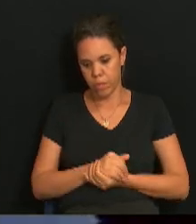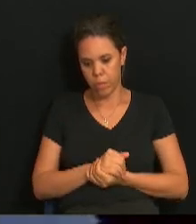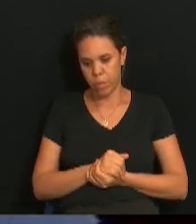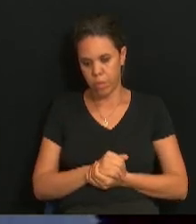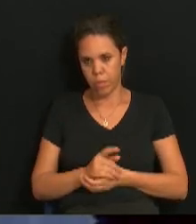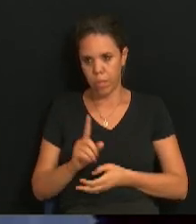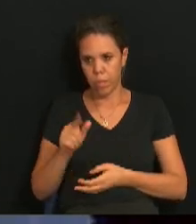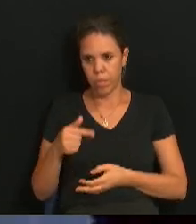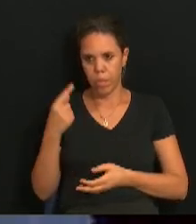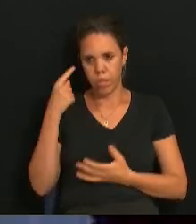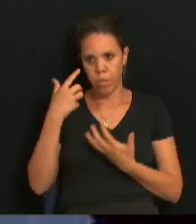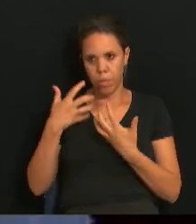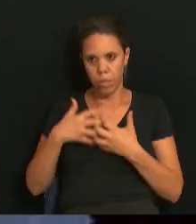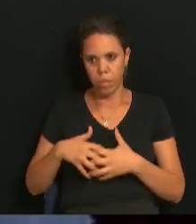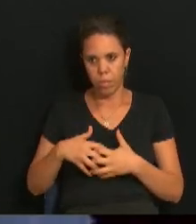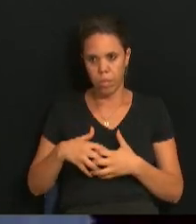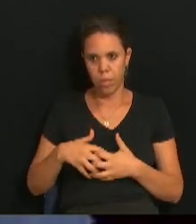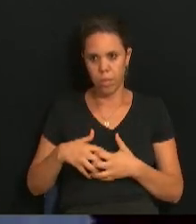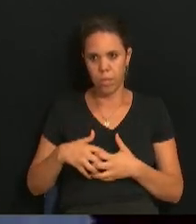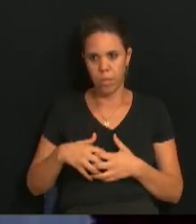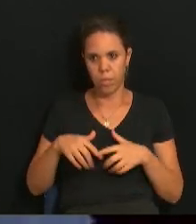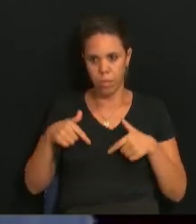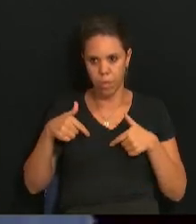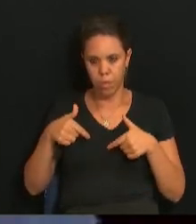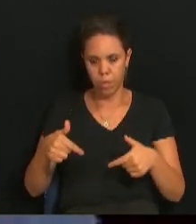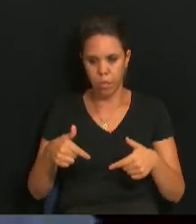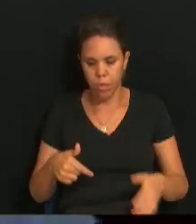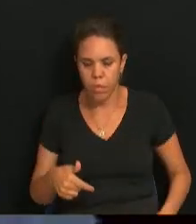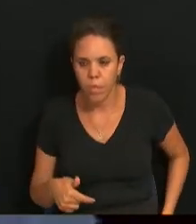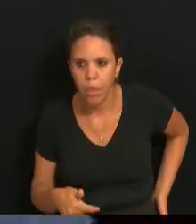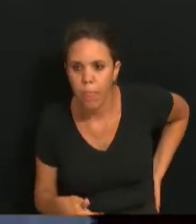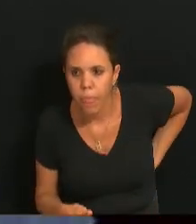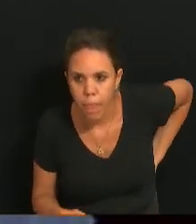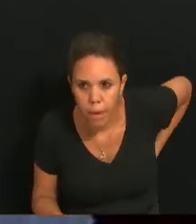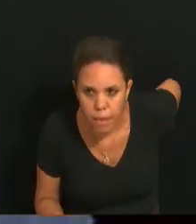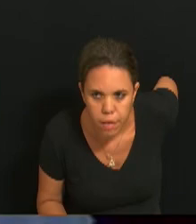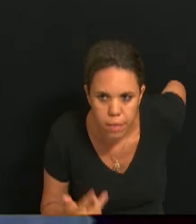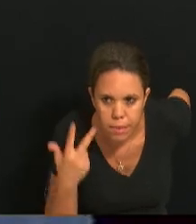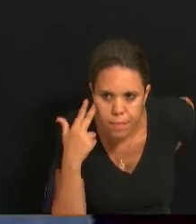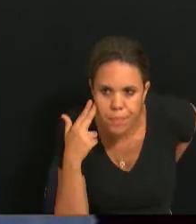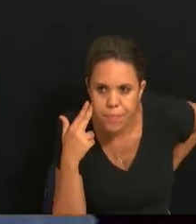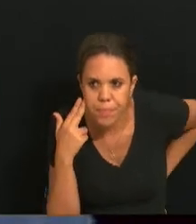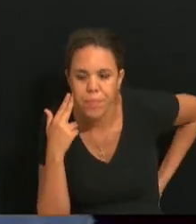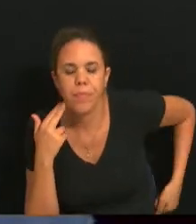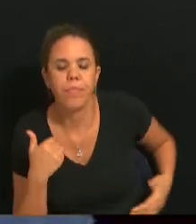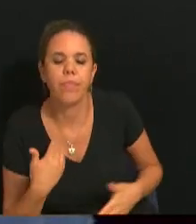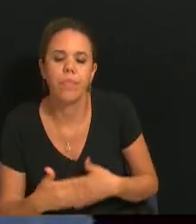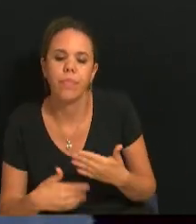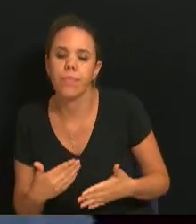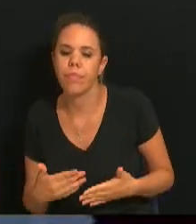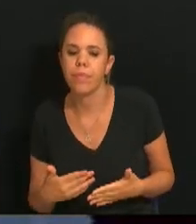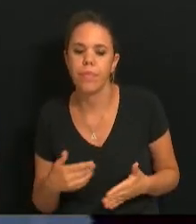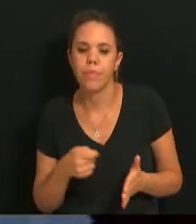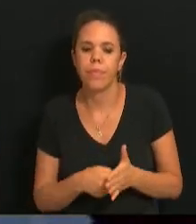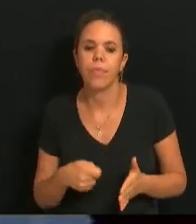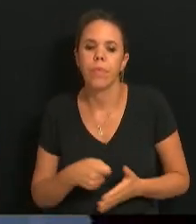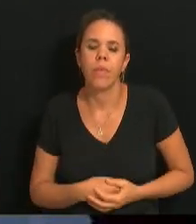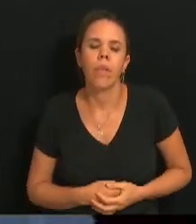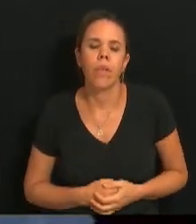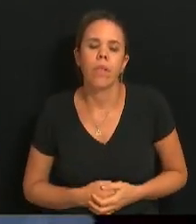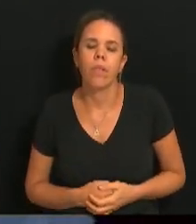a gente pensar em formas também de atuação coletiva comum para estar tocando essas lutas